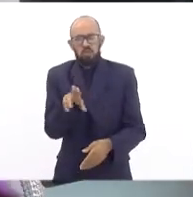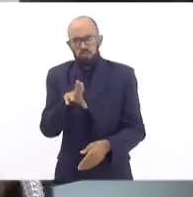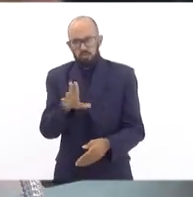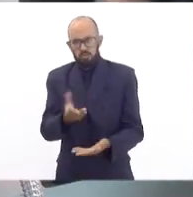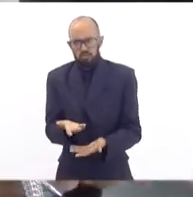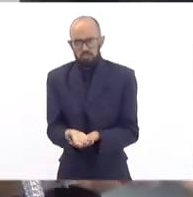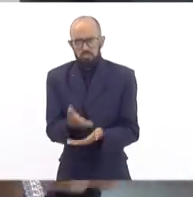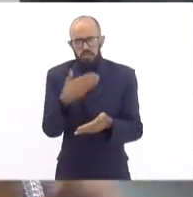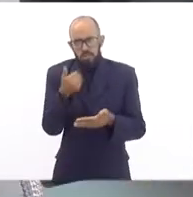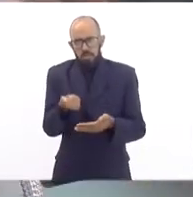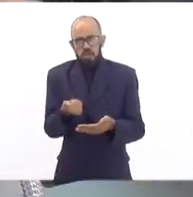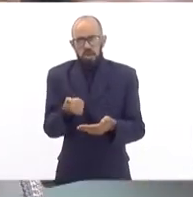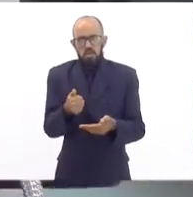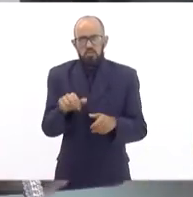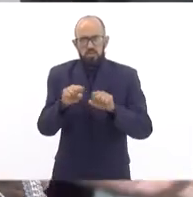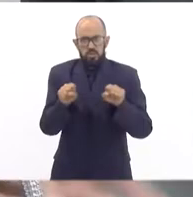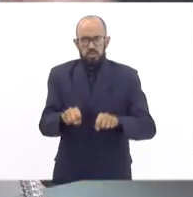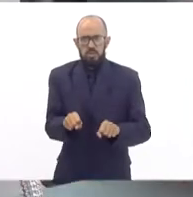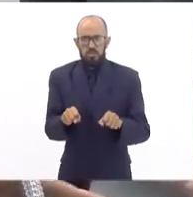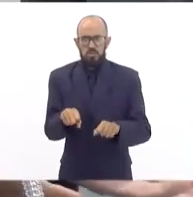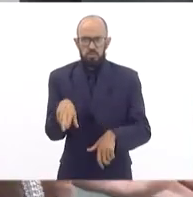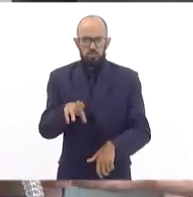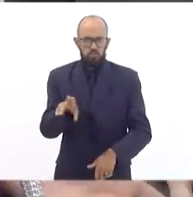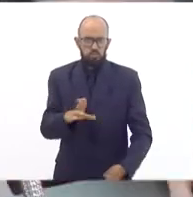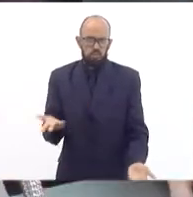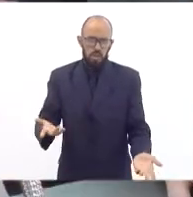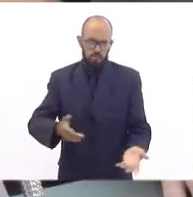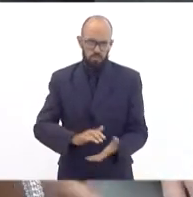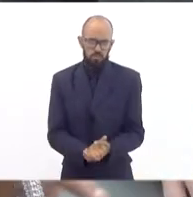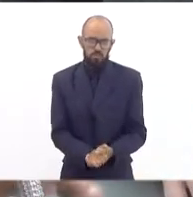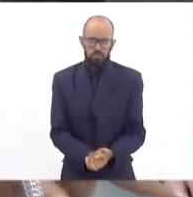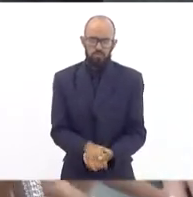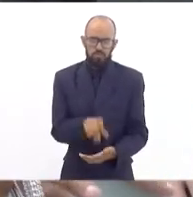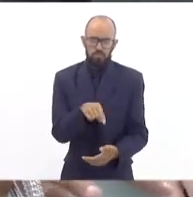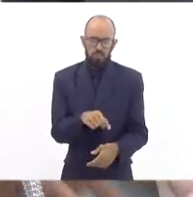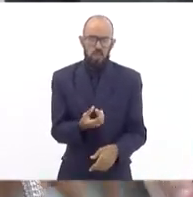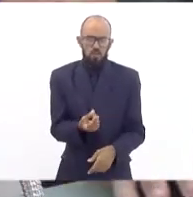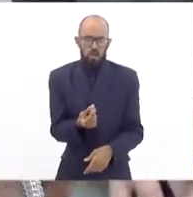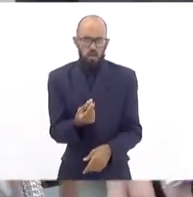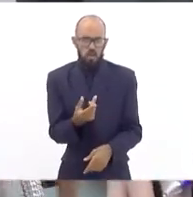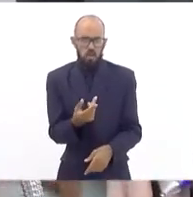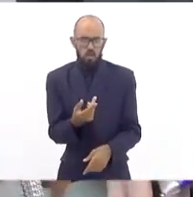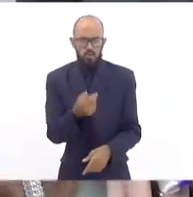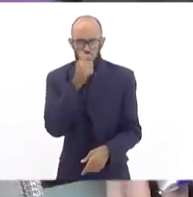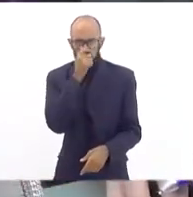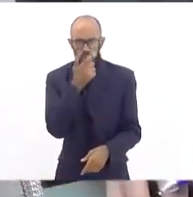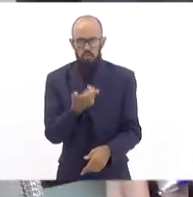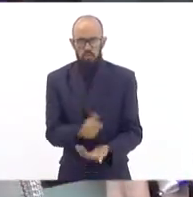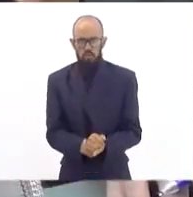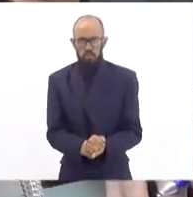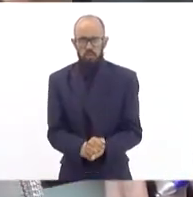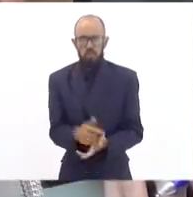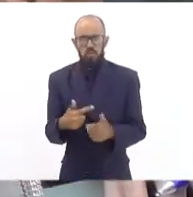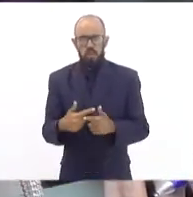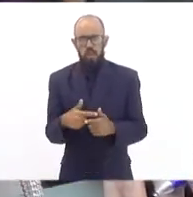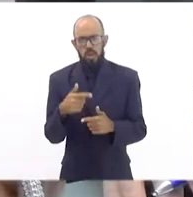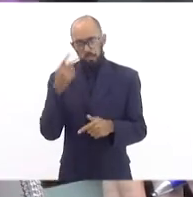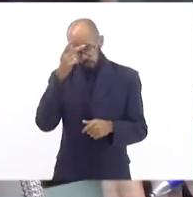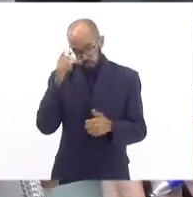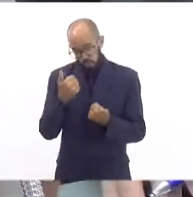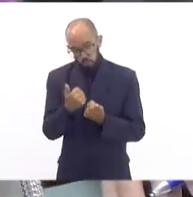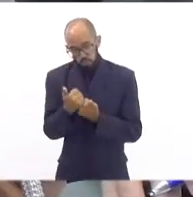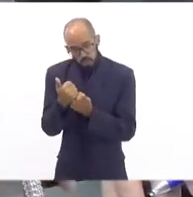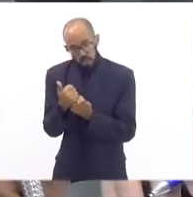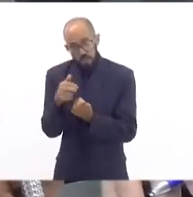melhorar o sistema de atendimento ao usuário, do passageiro, que é a tarifa cheia, que quem sustenta o sistema ficou bem claro aqui. Tarifa. É